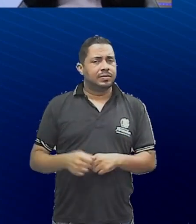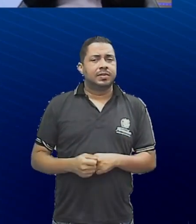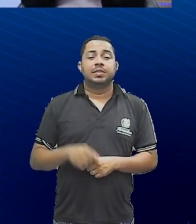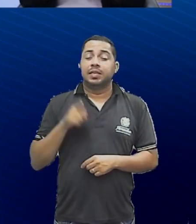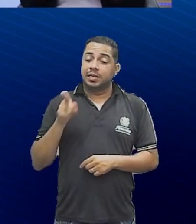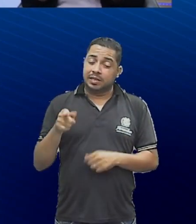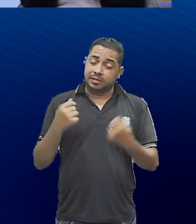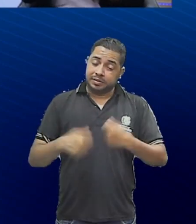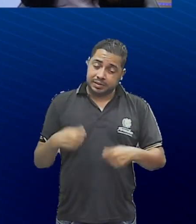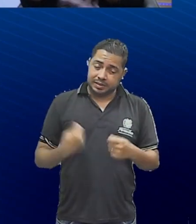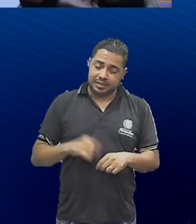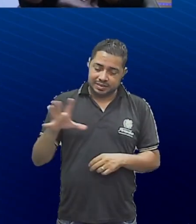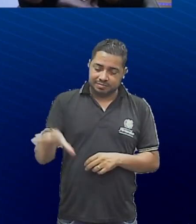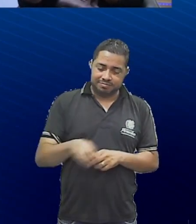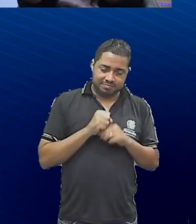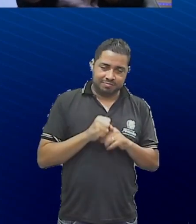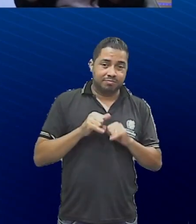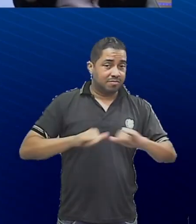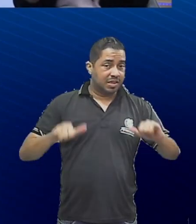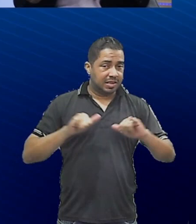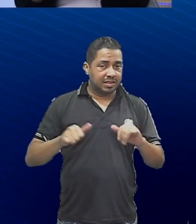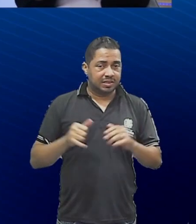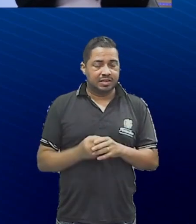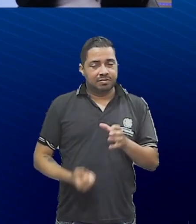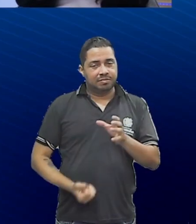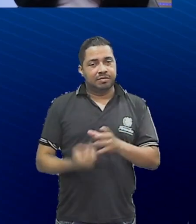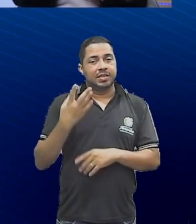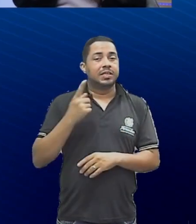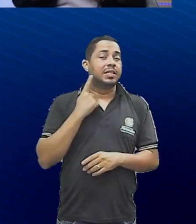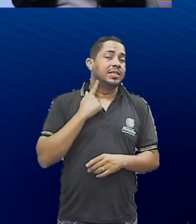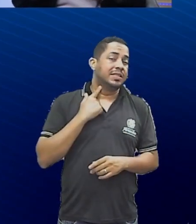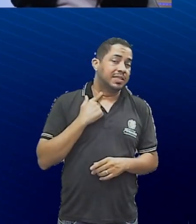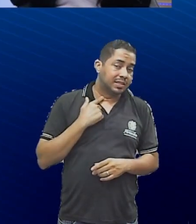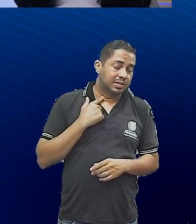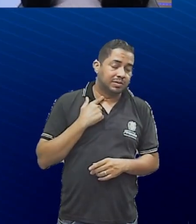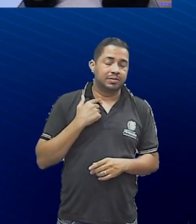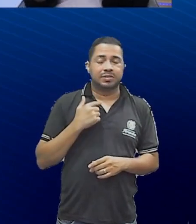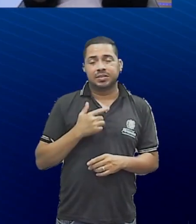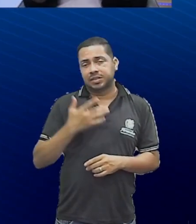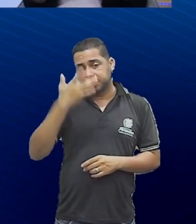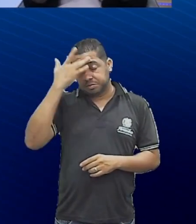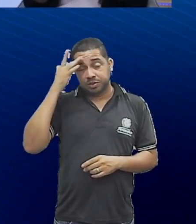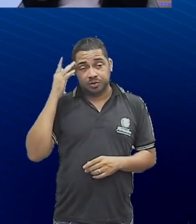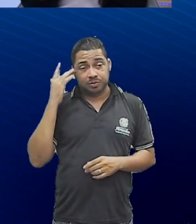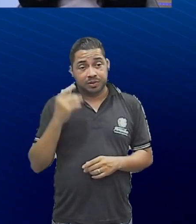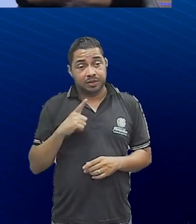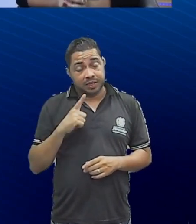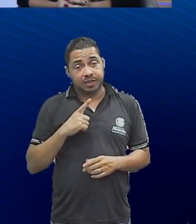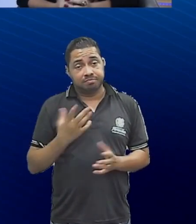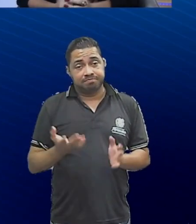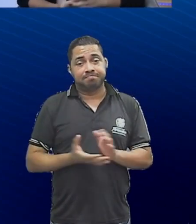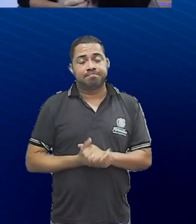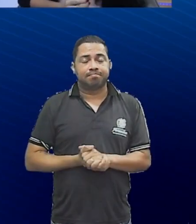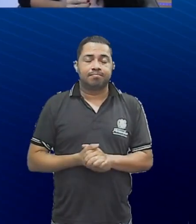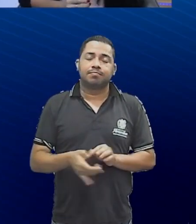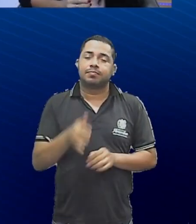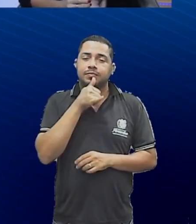necessidades para criar desejos, que são manifestações de vontades. Por